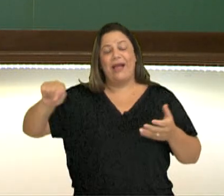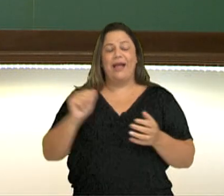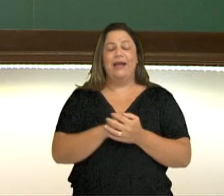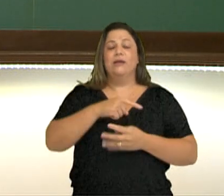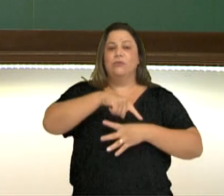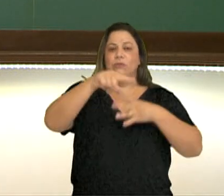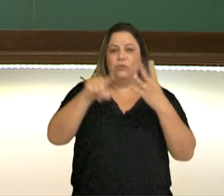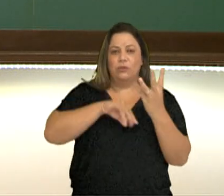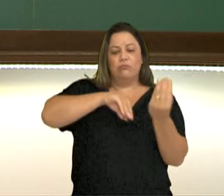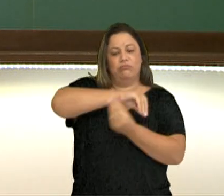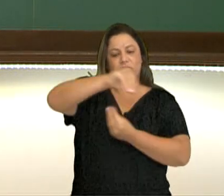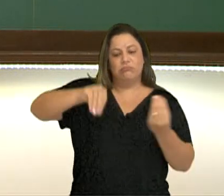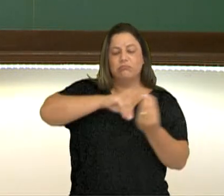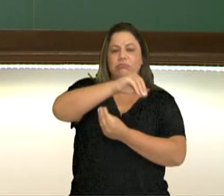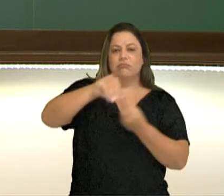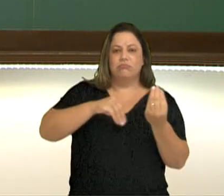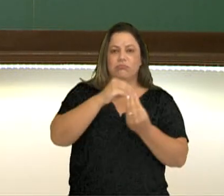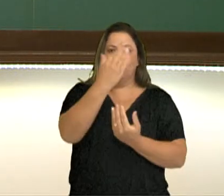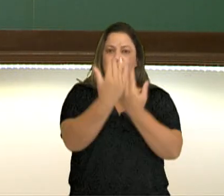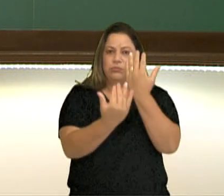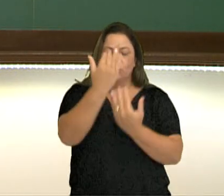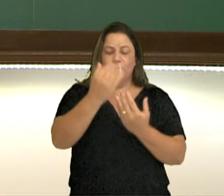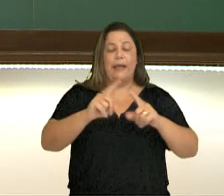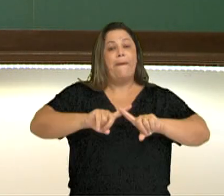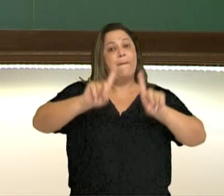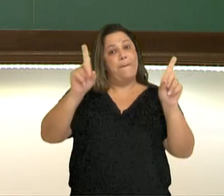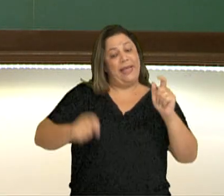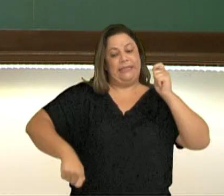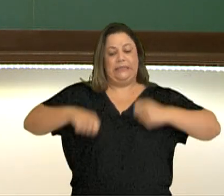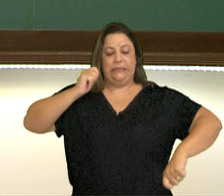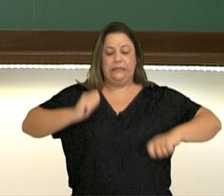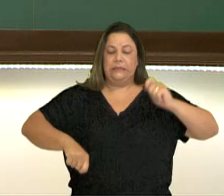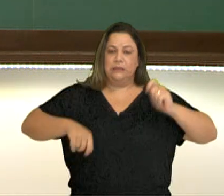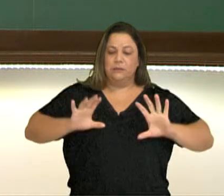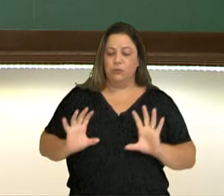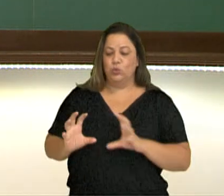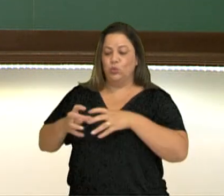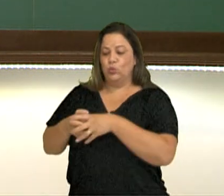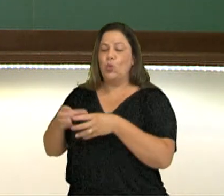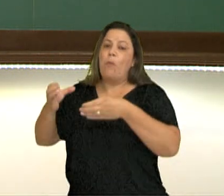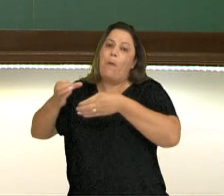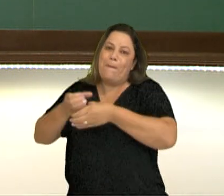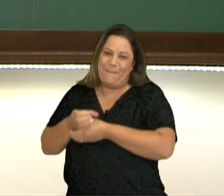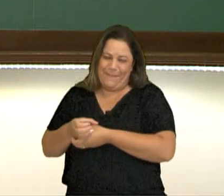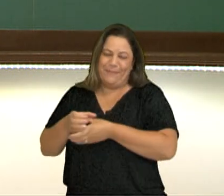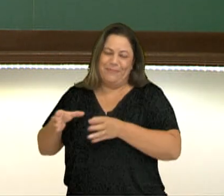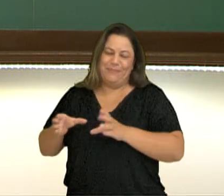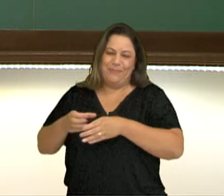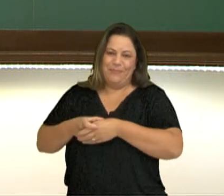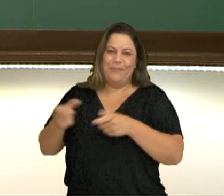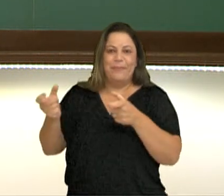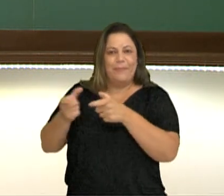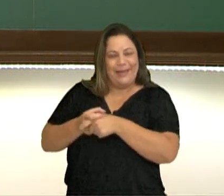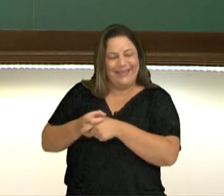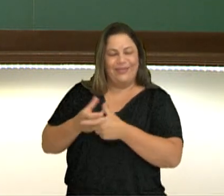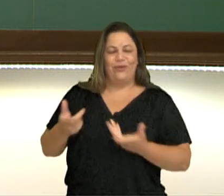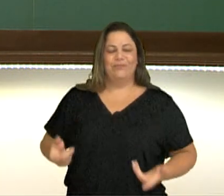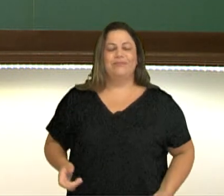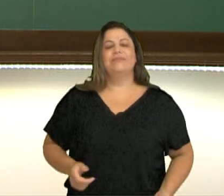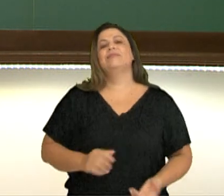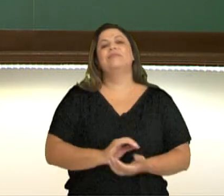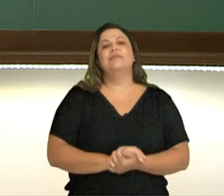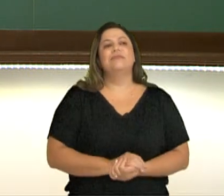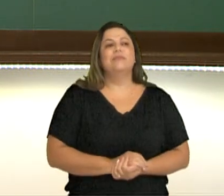4 famílias, mas existem bandas que não utilizam necessariamente todos os grupos de instrumentos